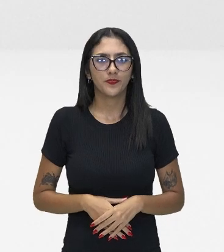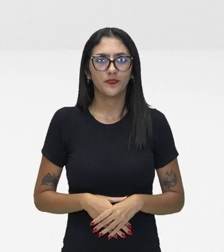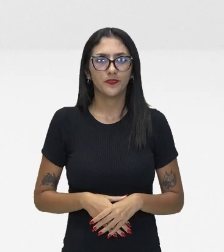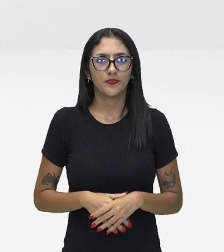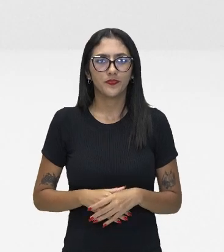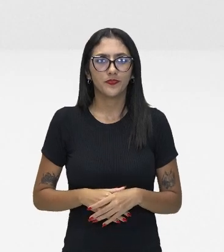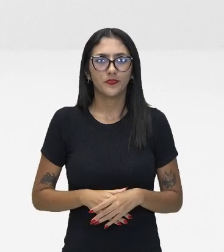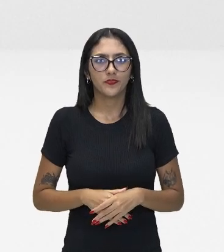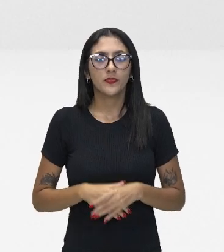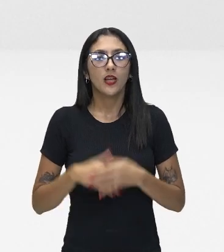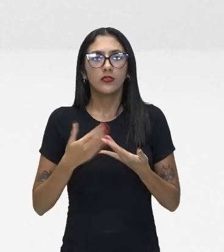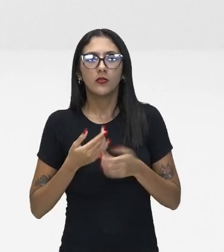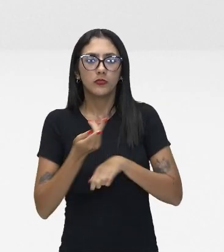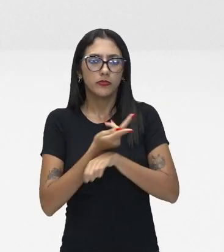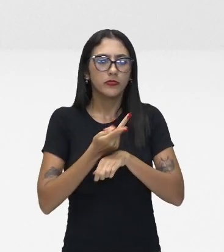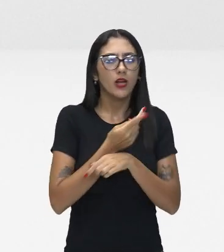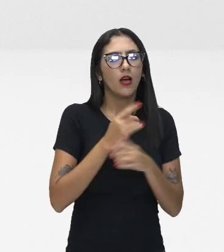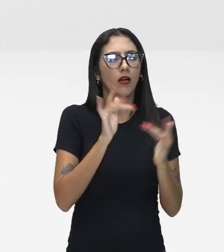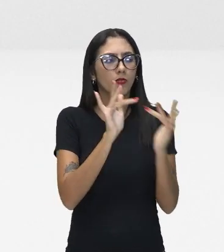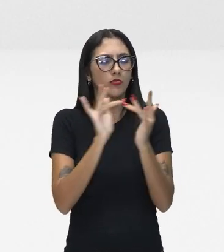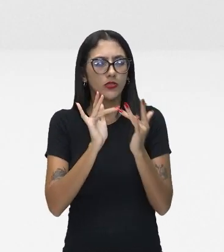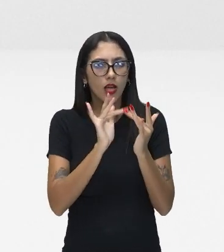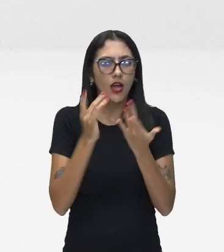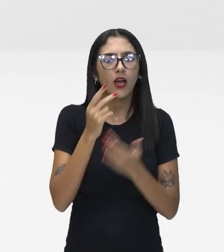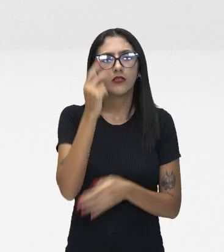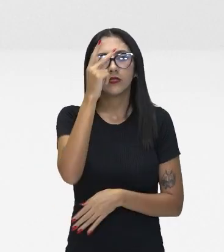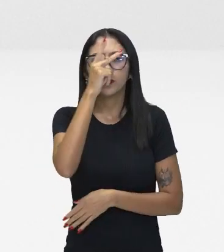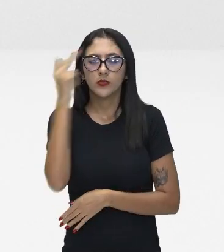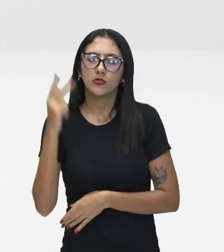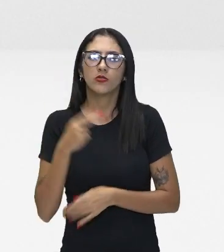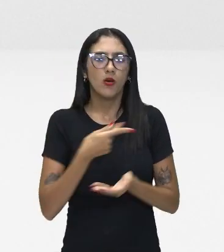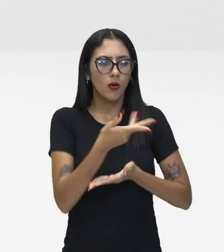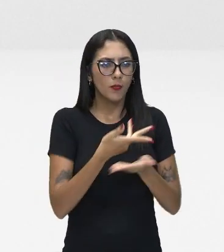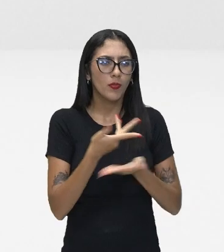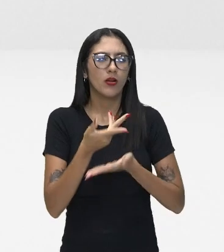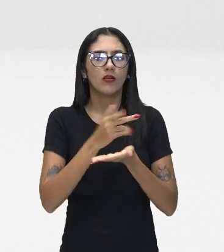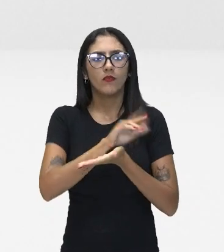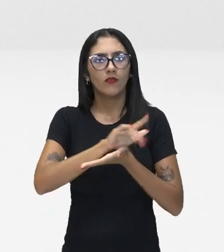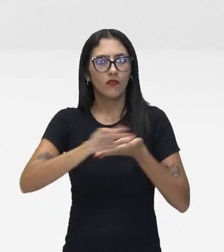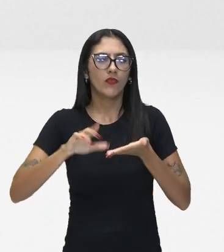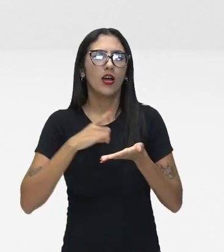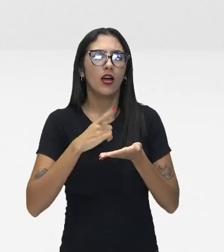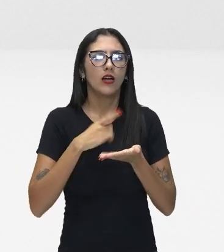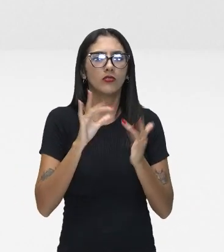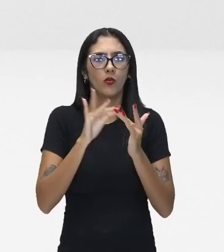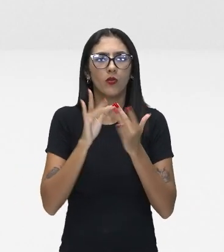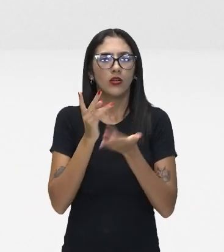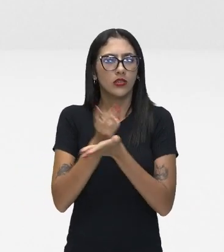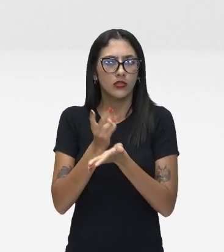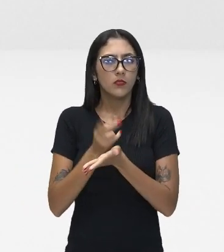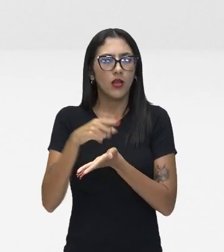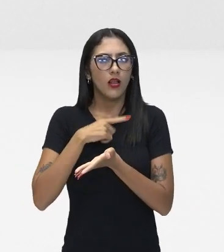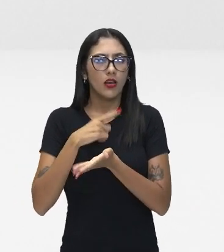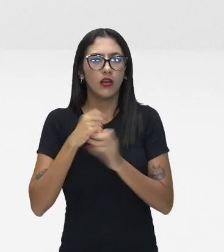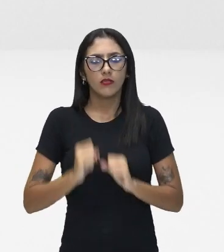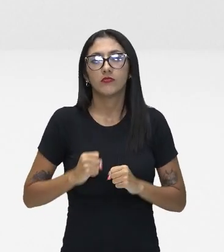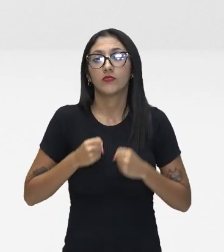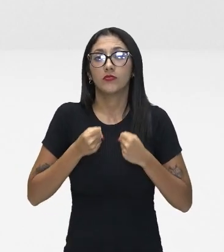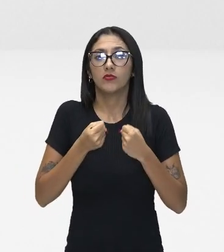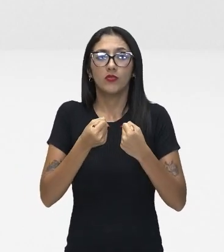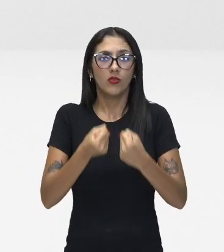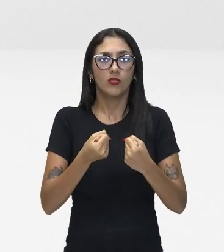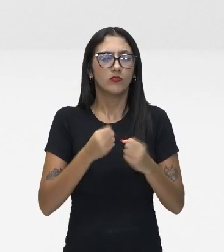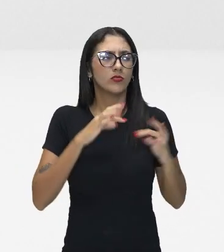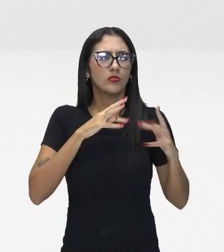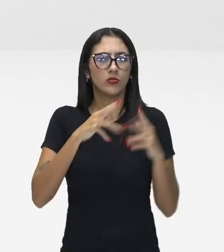tendências do mercado, né? Conversar com pessoas que inspiram a gente, com certeza. Que já tem um negócio que vão inspirar. Isso